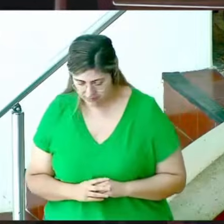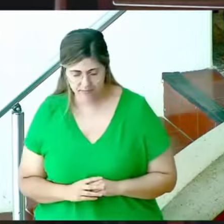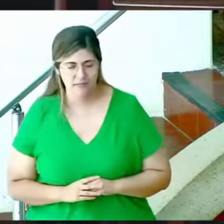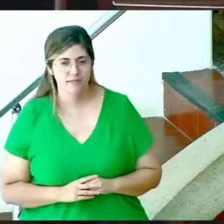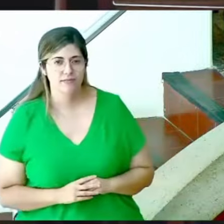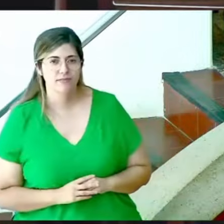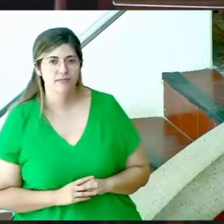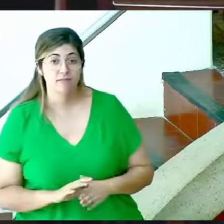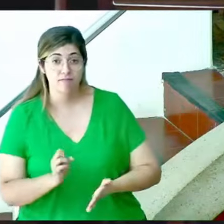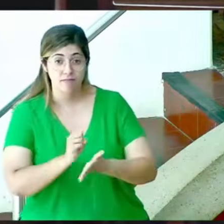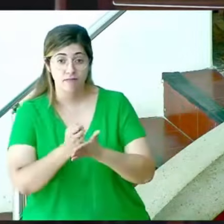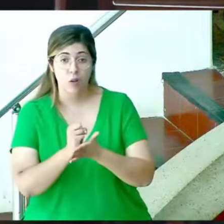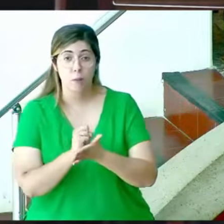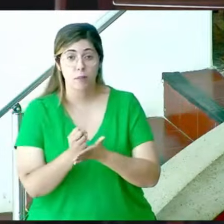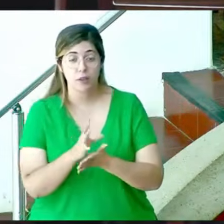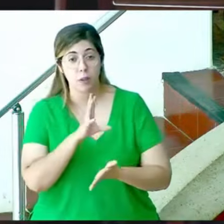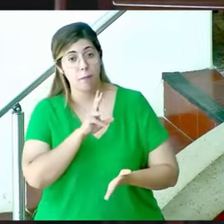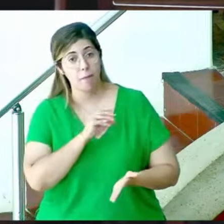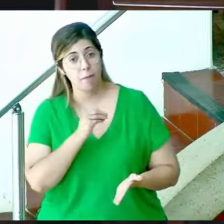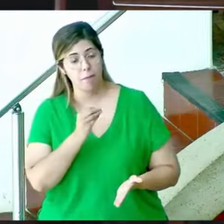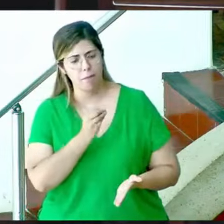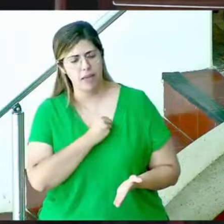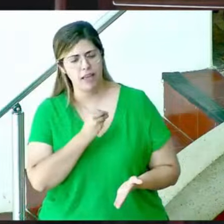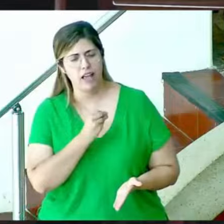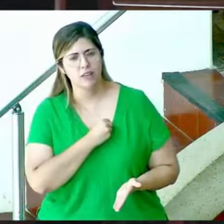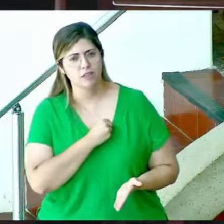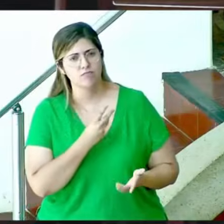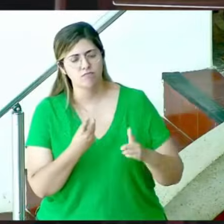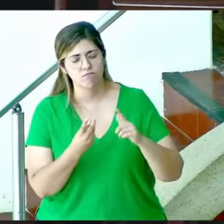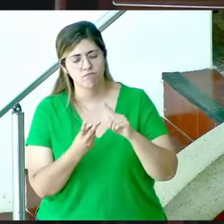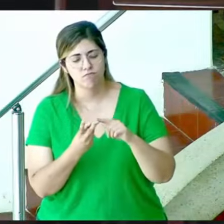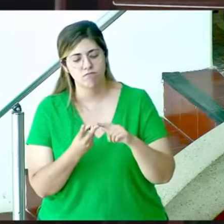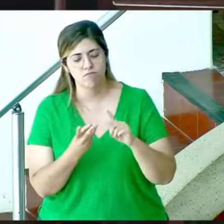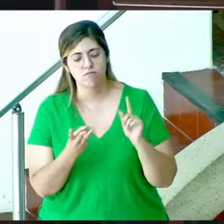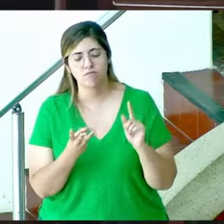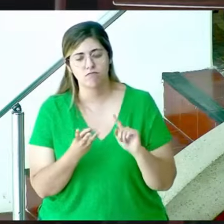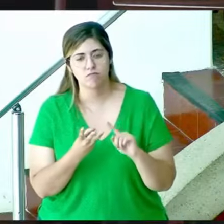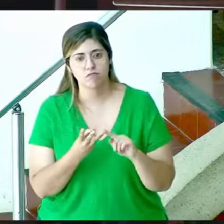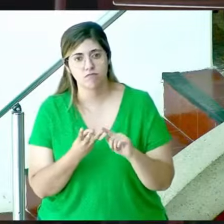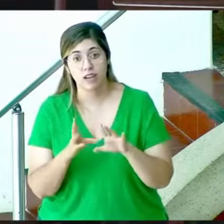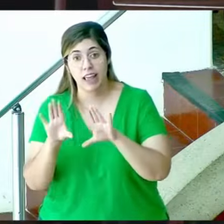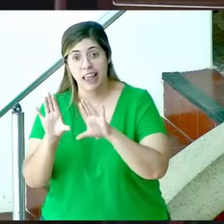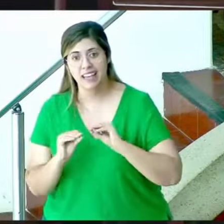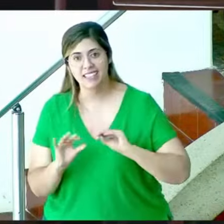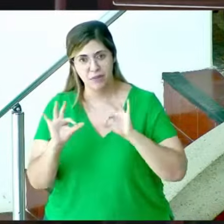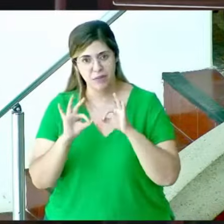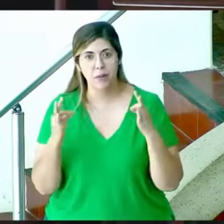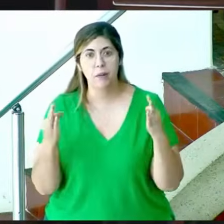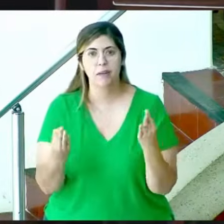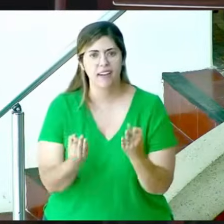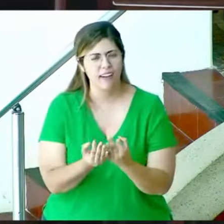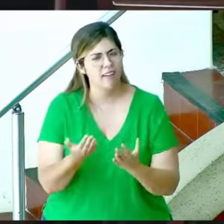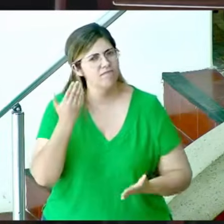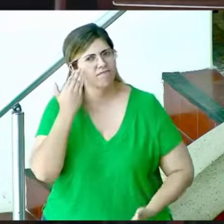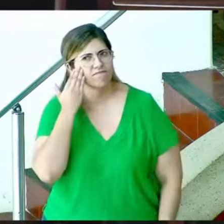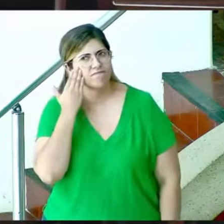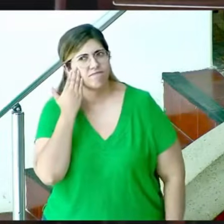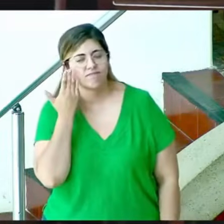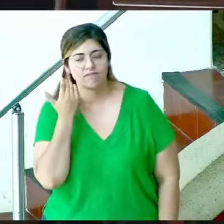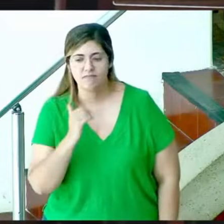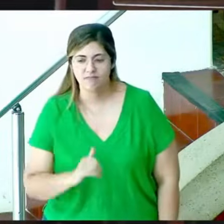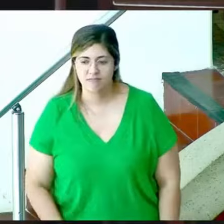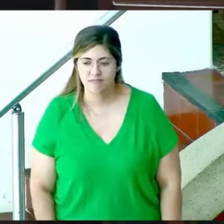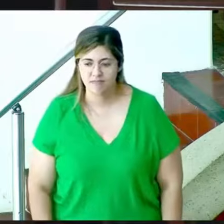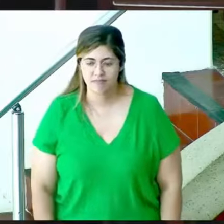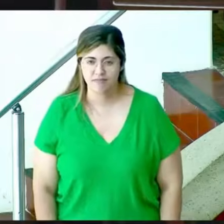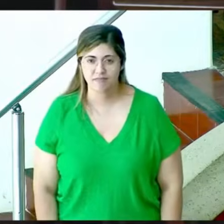pecado. Será que é necessário hospitalidade? Nós que trabalhamos com grupos familiares, nessa semana eu vi as